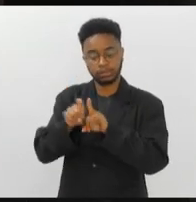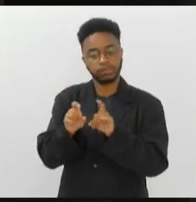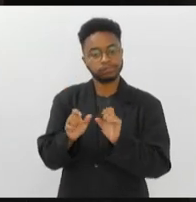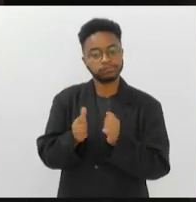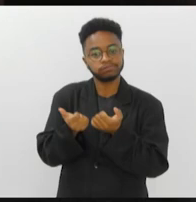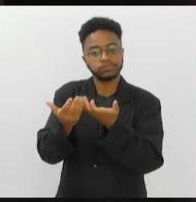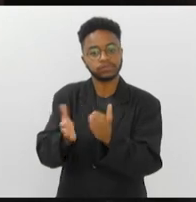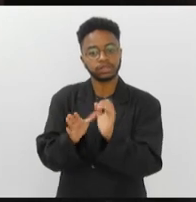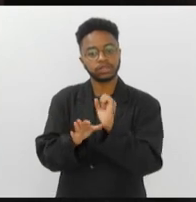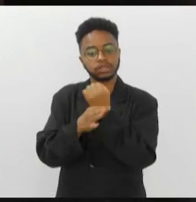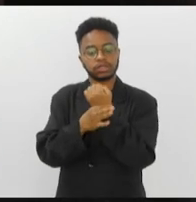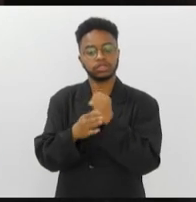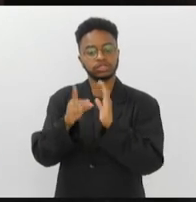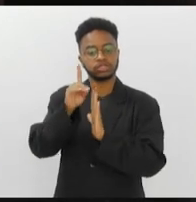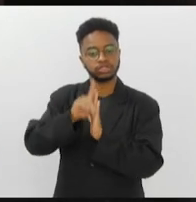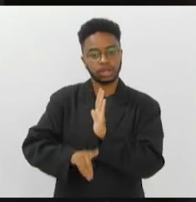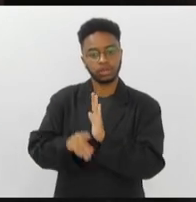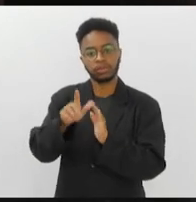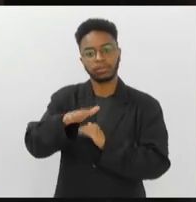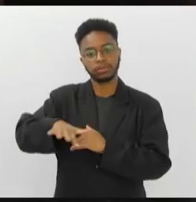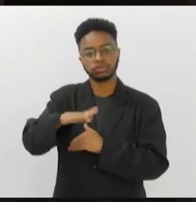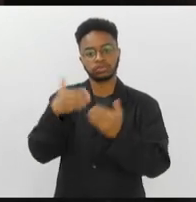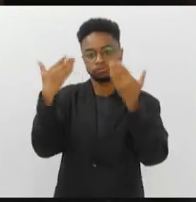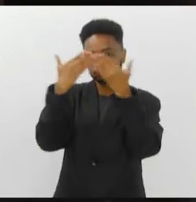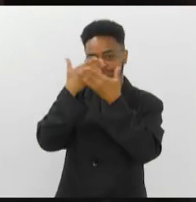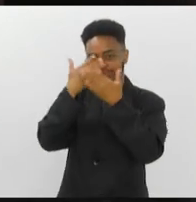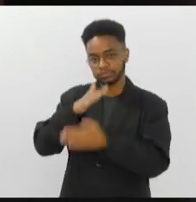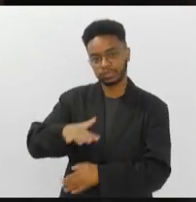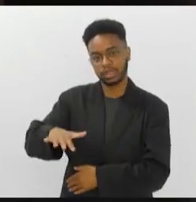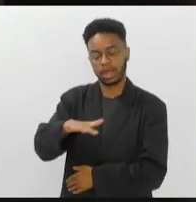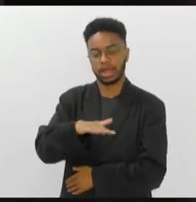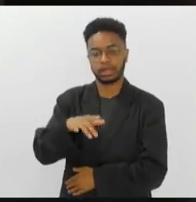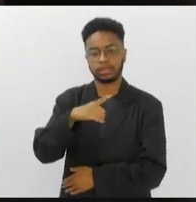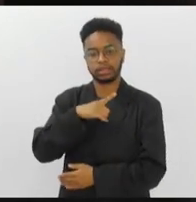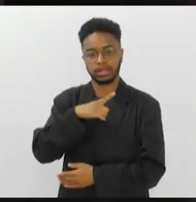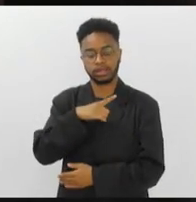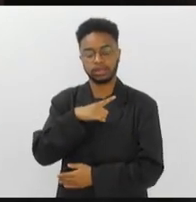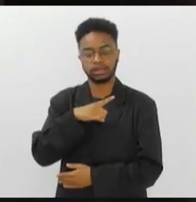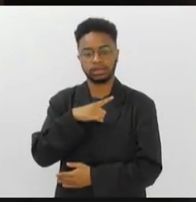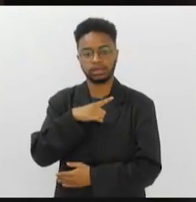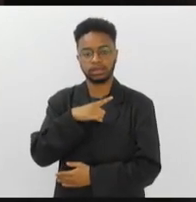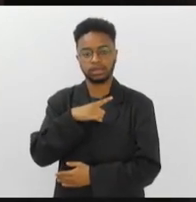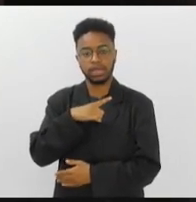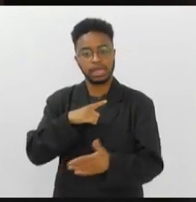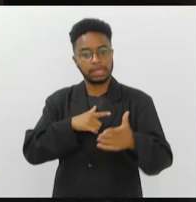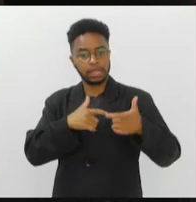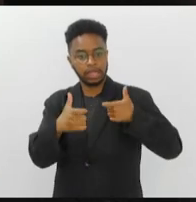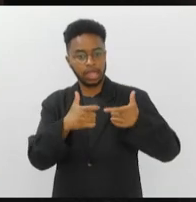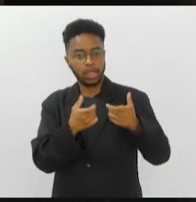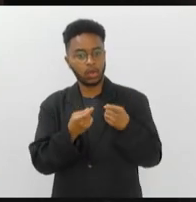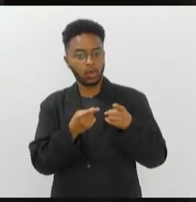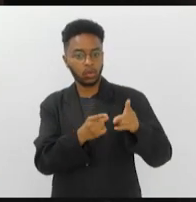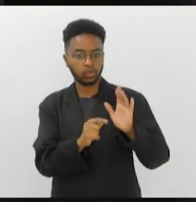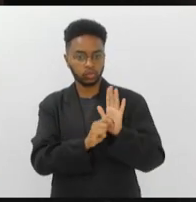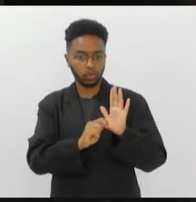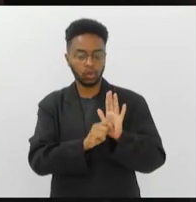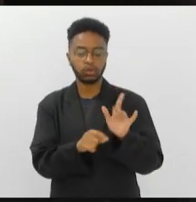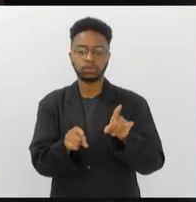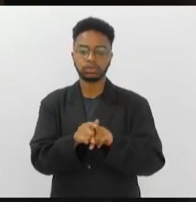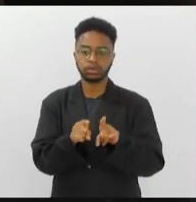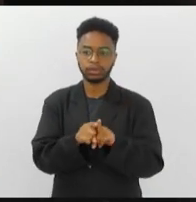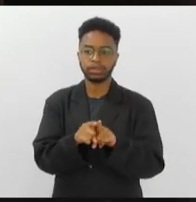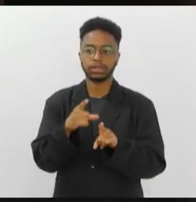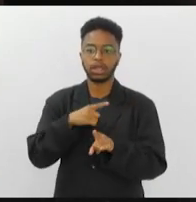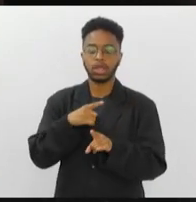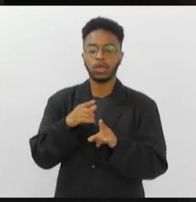que são invisibilizadas nesse território onde a gente tem a guerra às drogas, onde a gente promove o